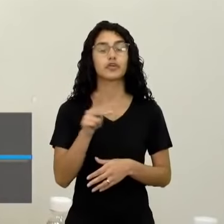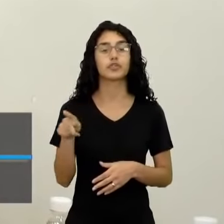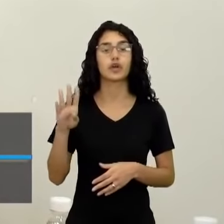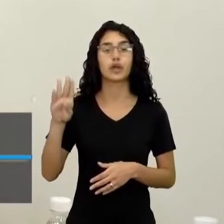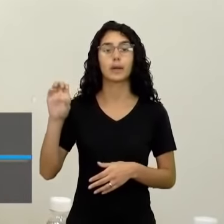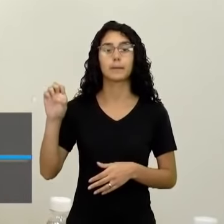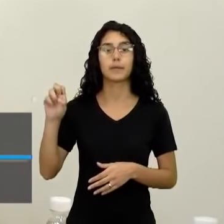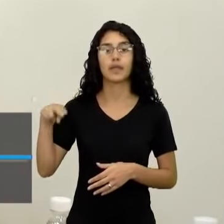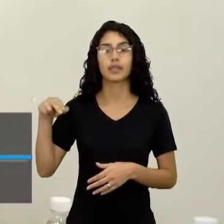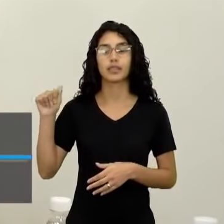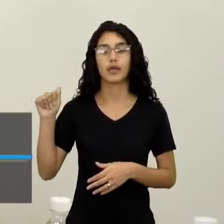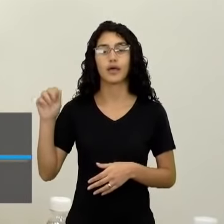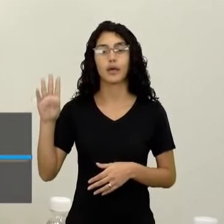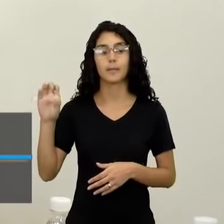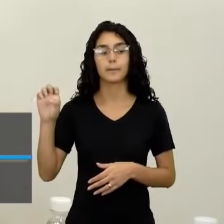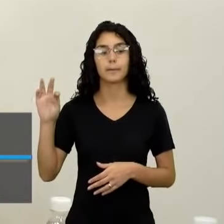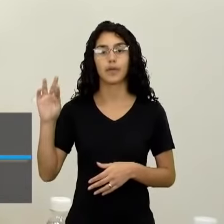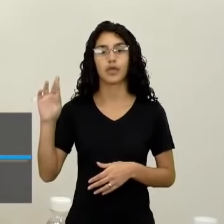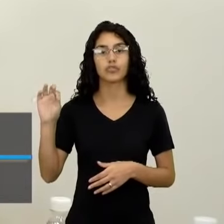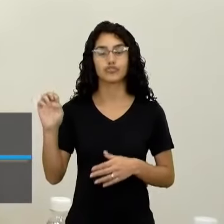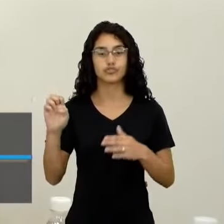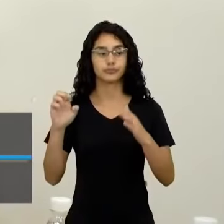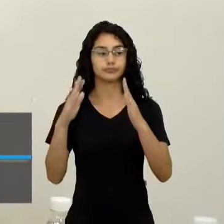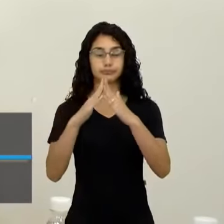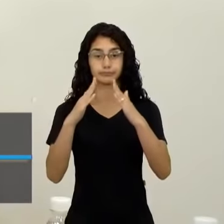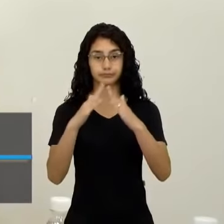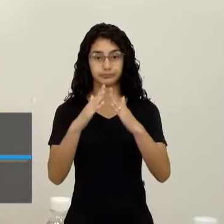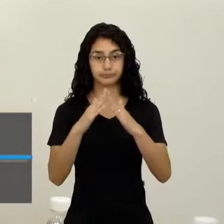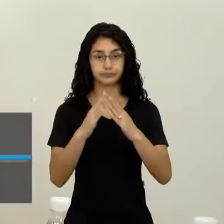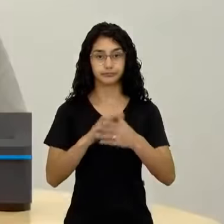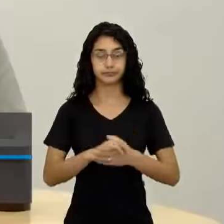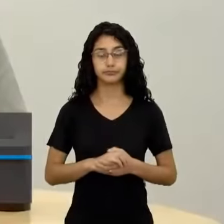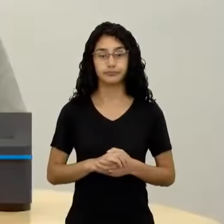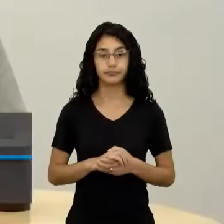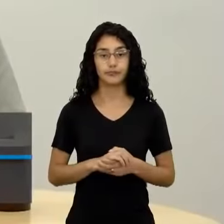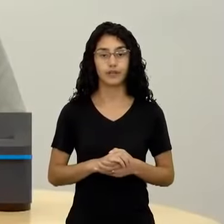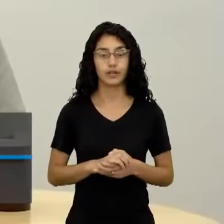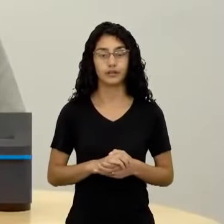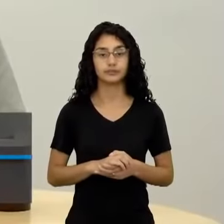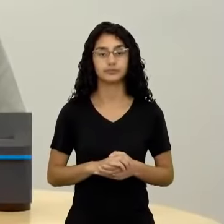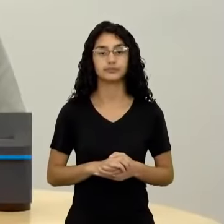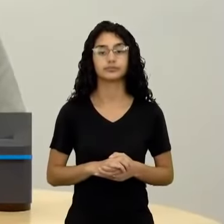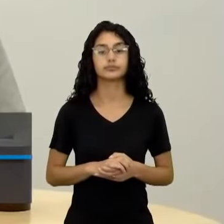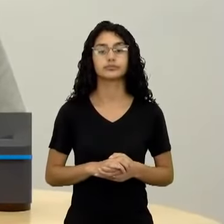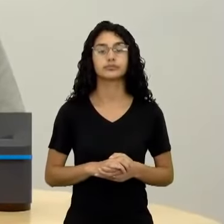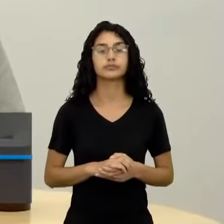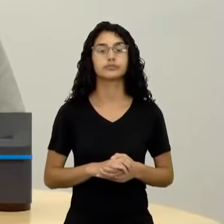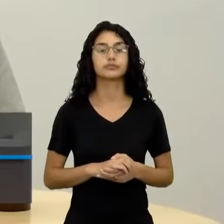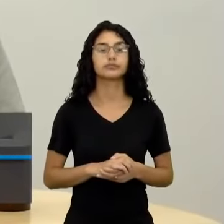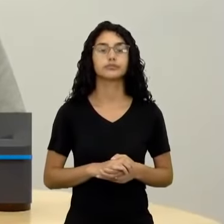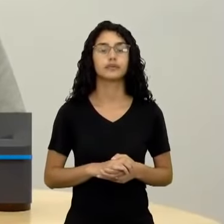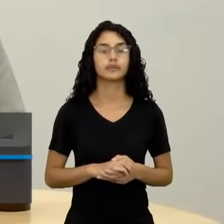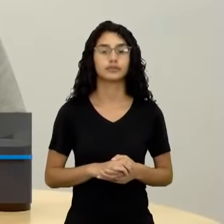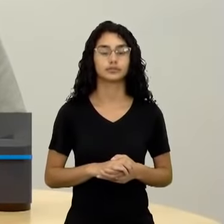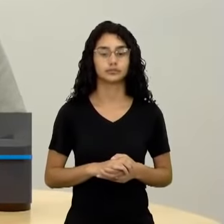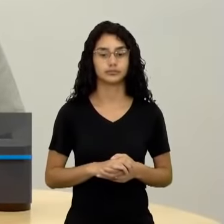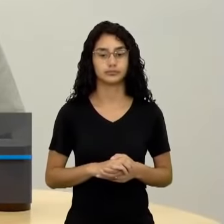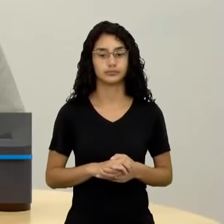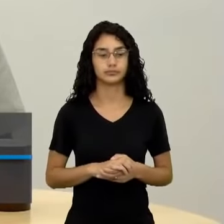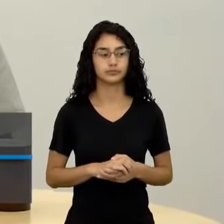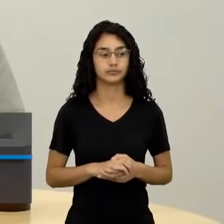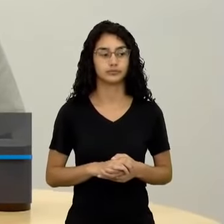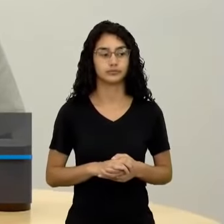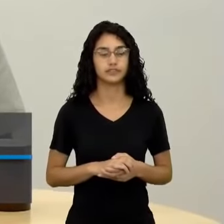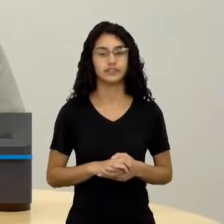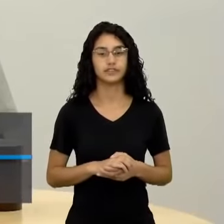também sim a Cabana são esses que estão comentando Fabrícia né mandou antes Harry Potter vai começar como